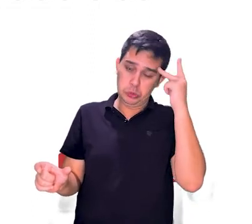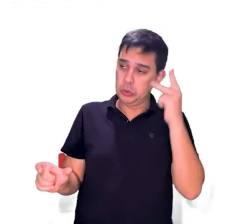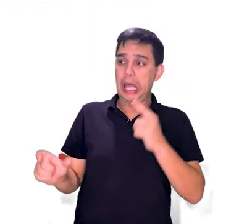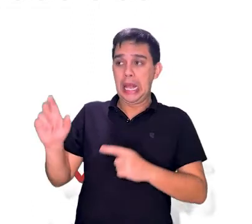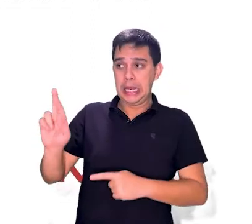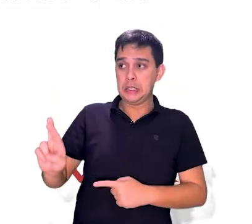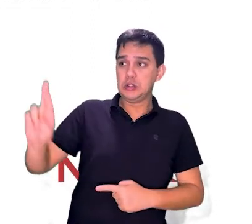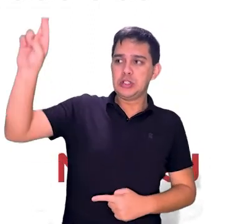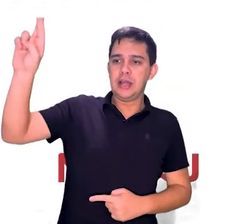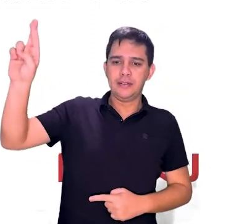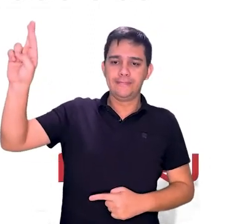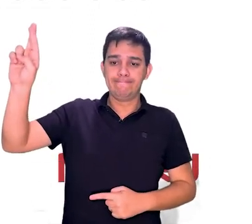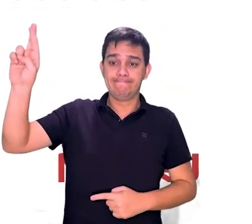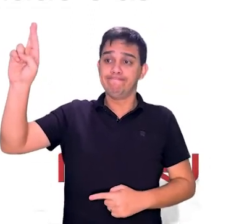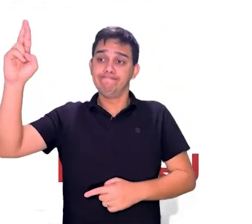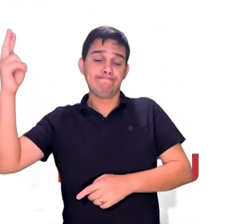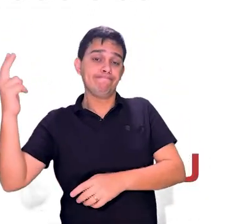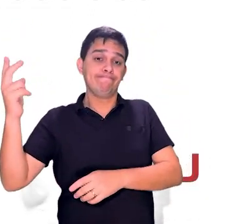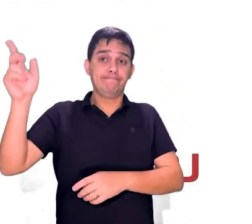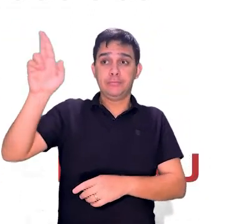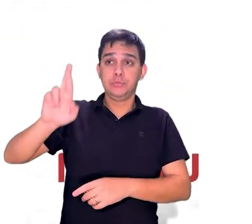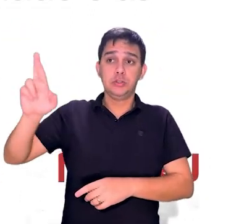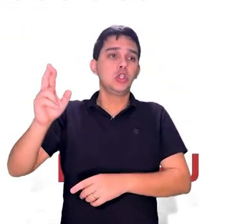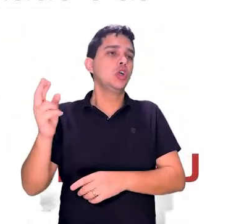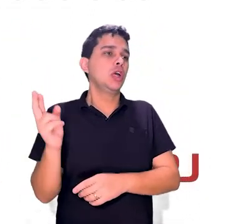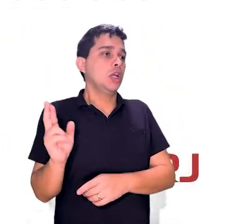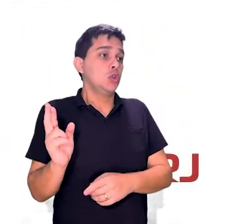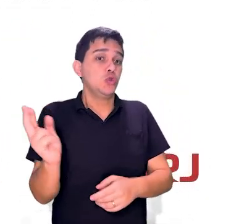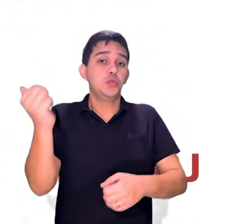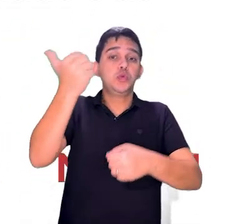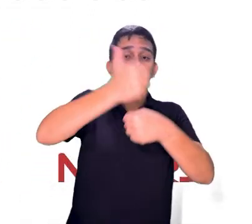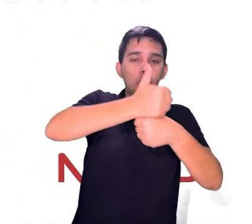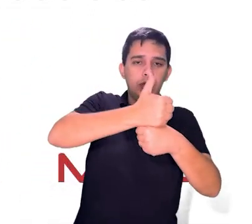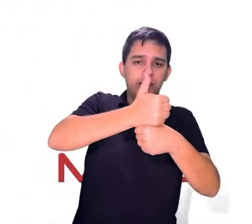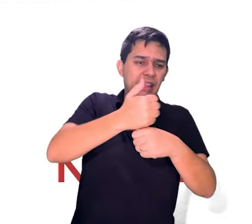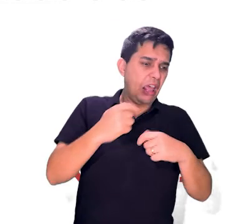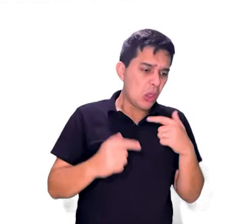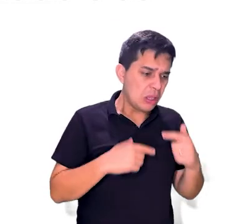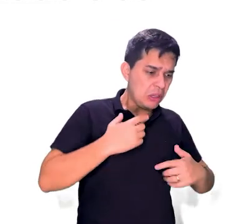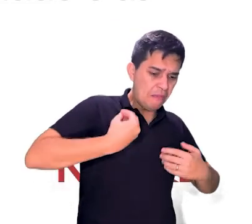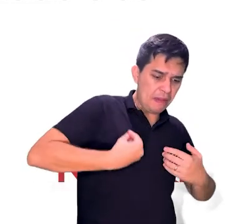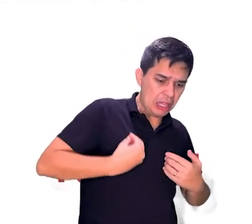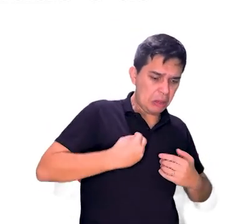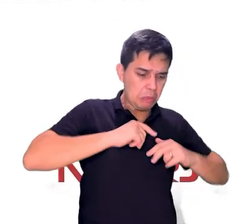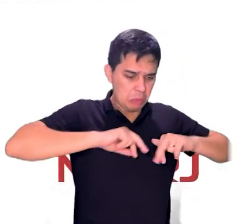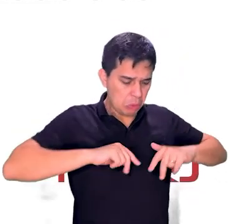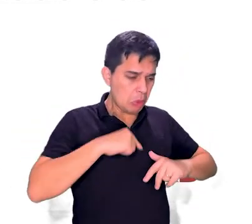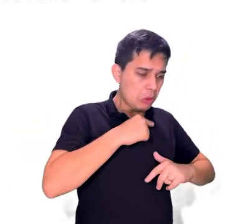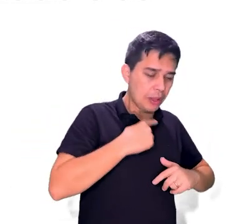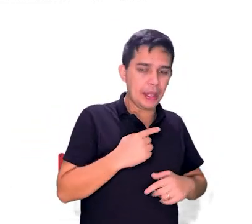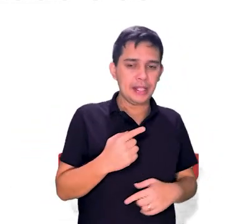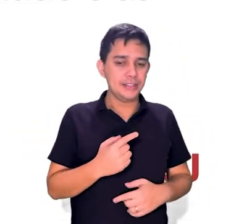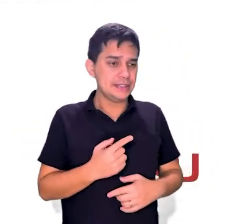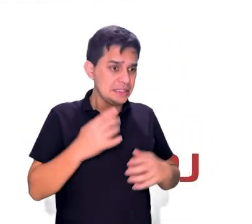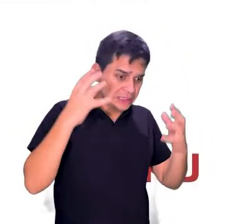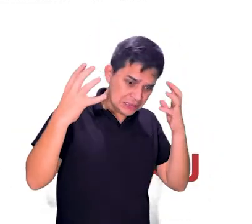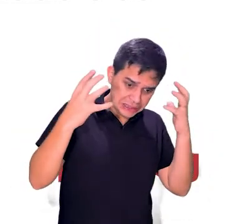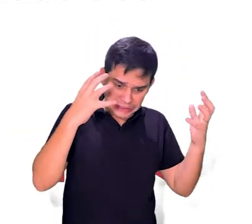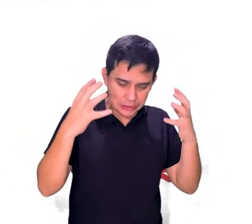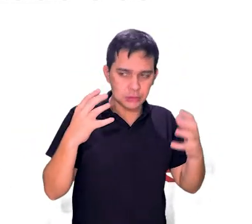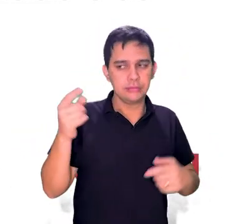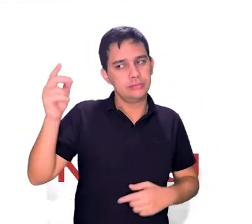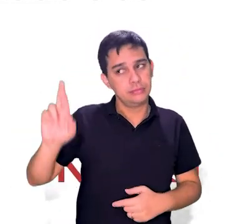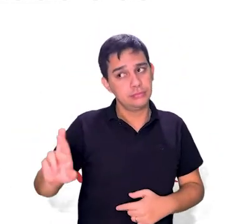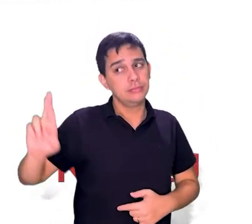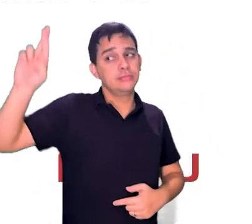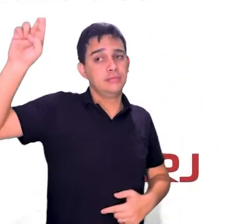e gerencie os bens de outra pessoa declarada incapaz de administrá-los, em razão de não compreender a amplitude